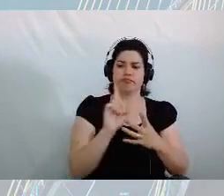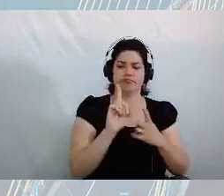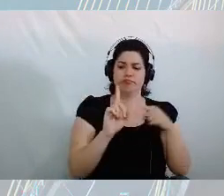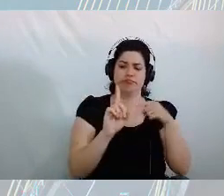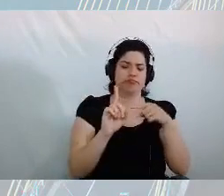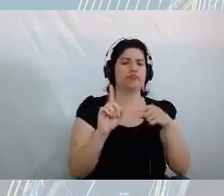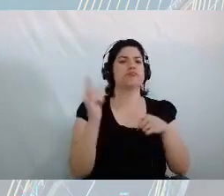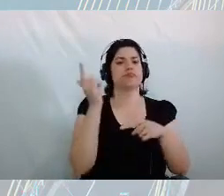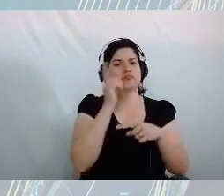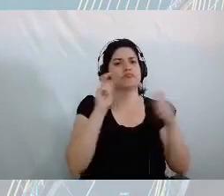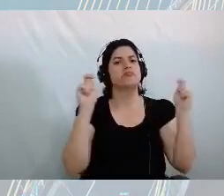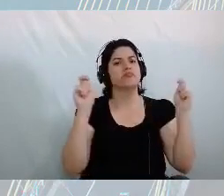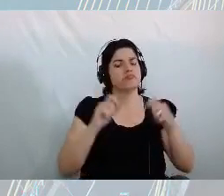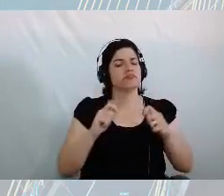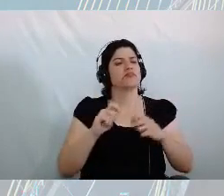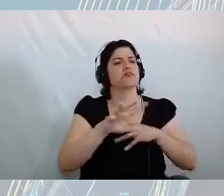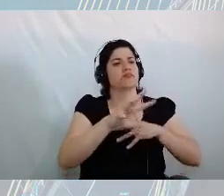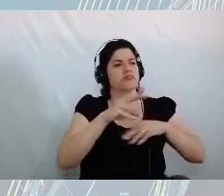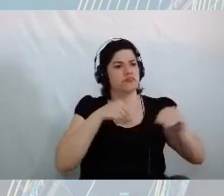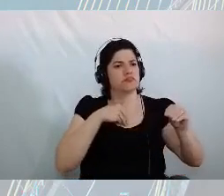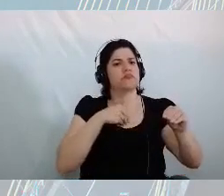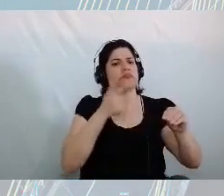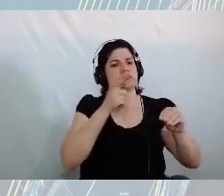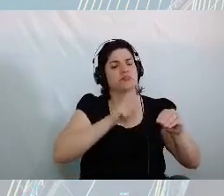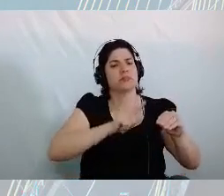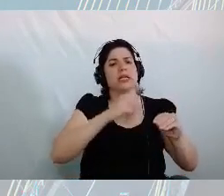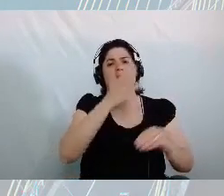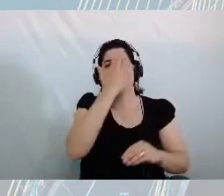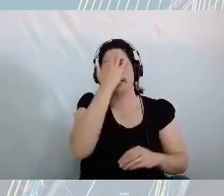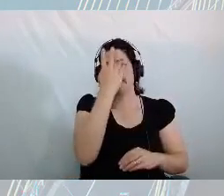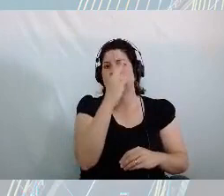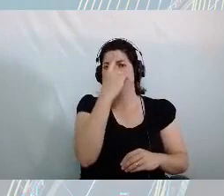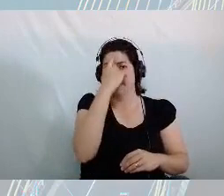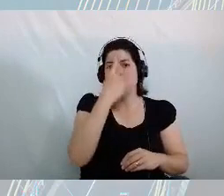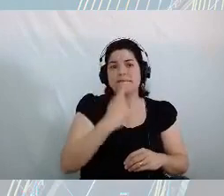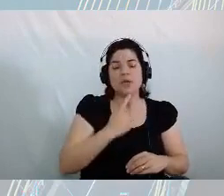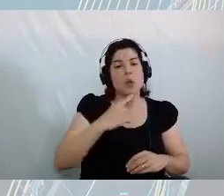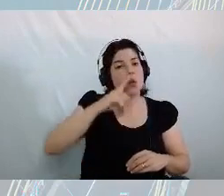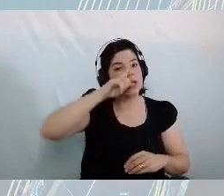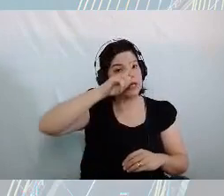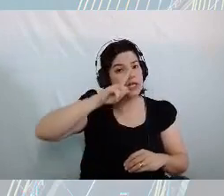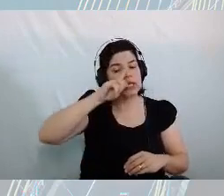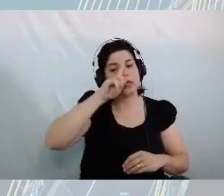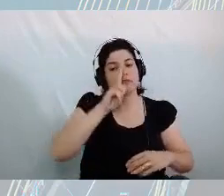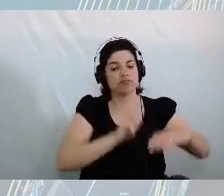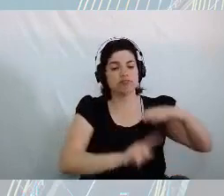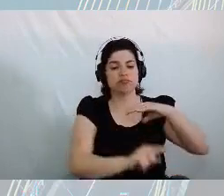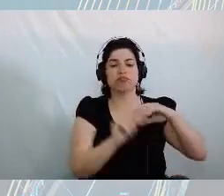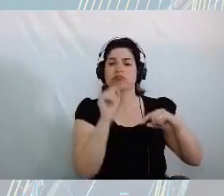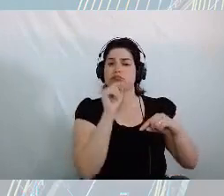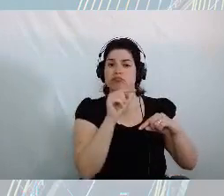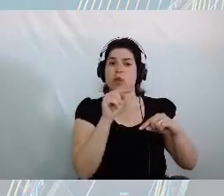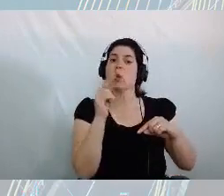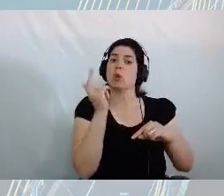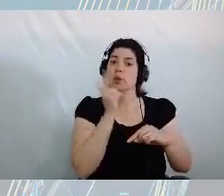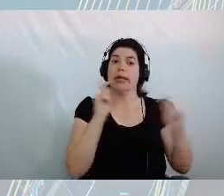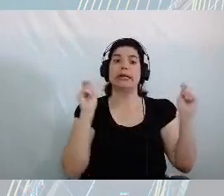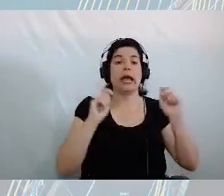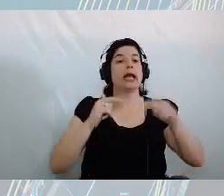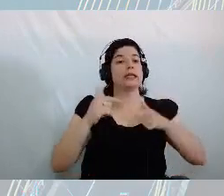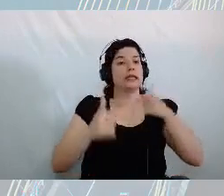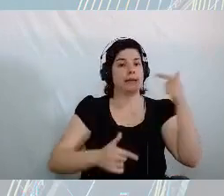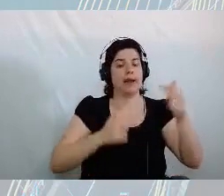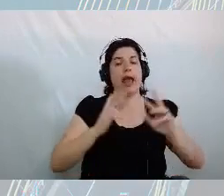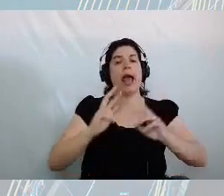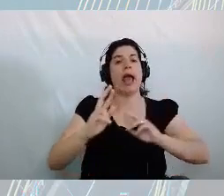ter um fit maior com o perfil de risco desse cliente, né? Então, eu consigo trabalhar com esse tipo de coisa relacionando